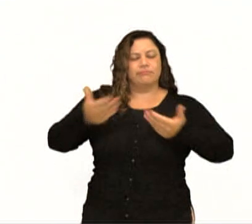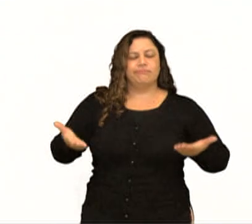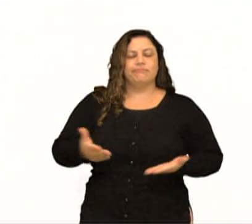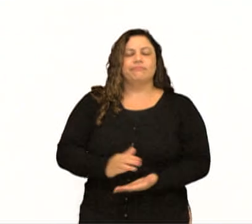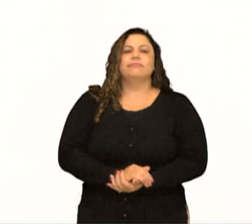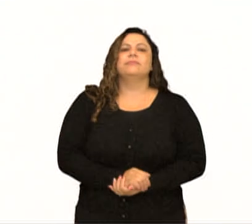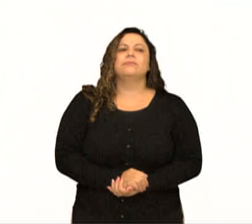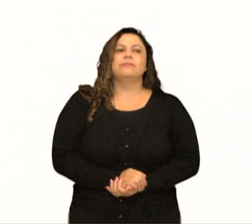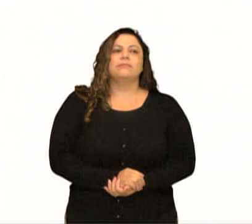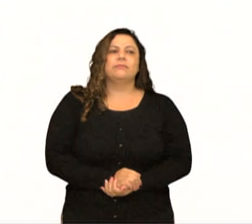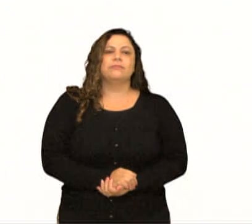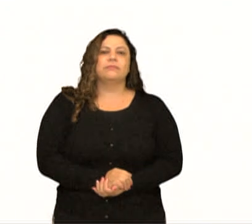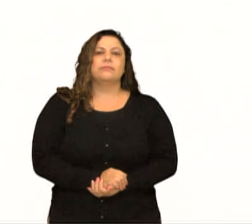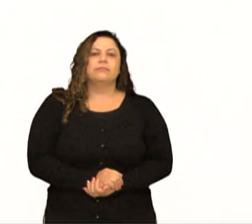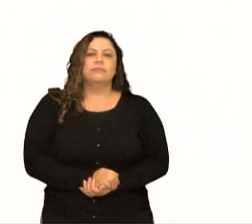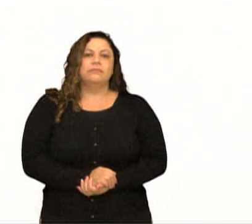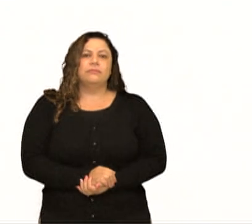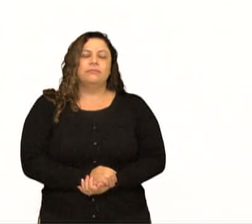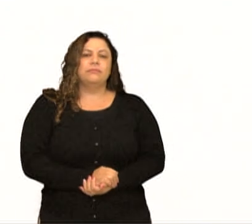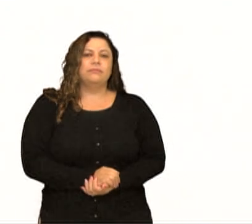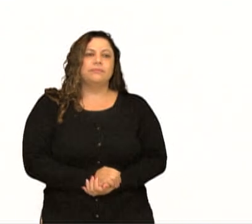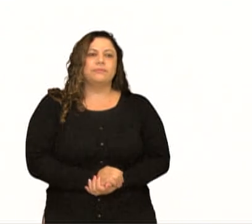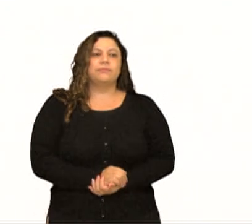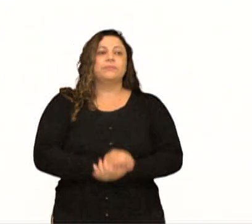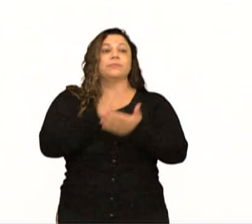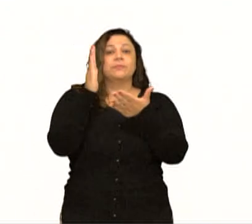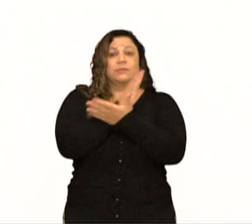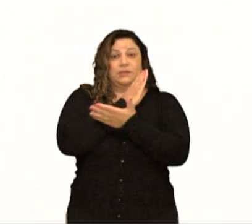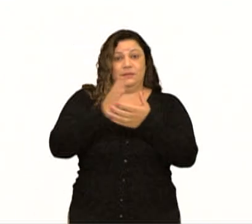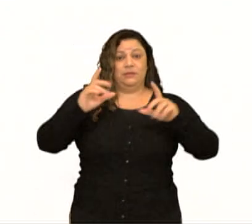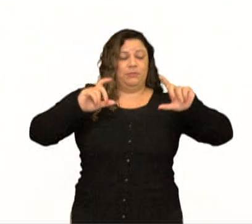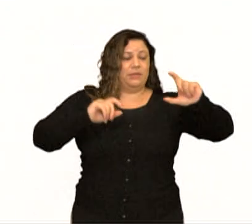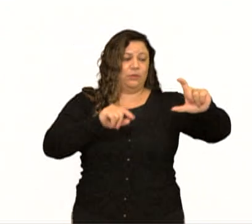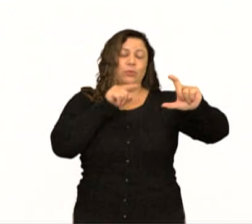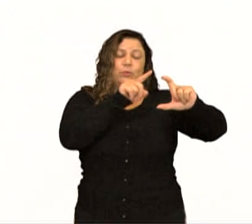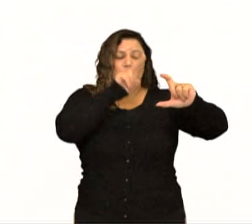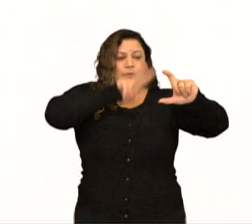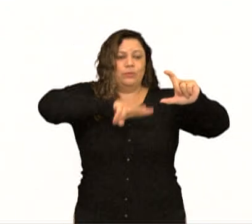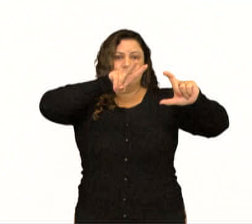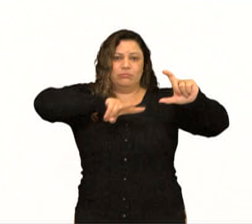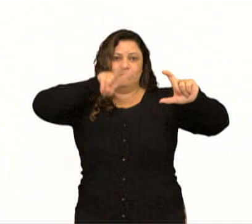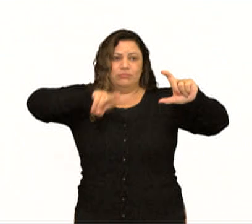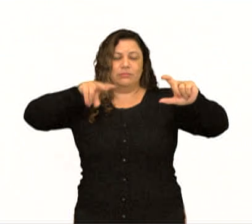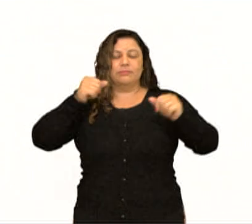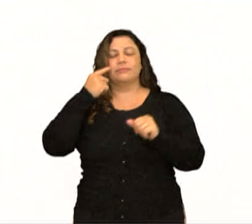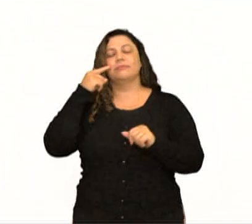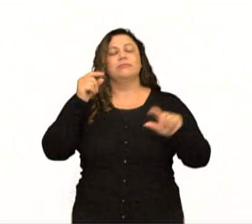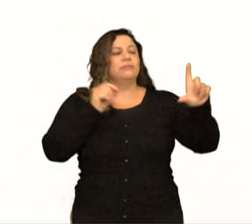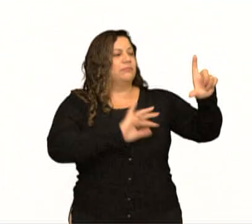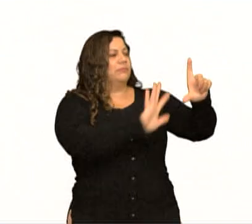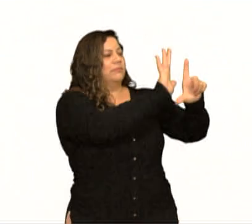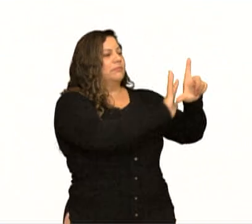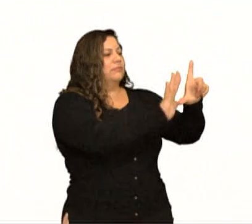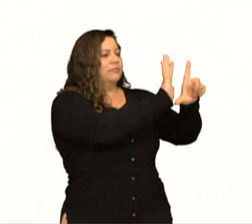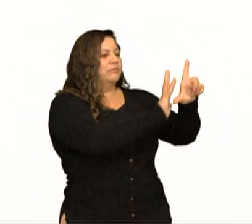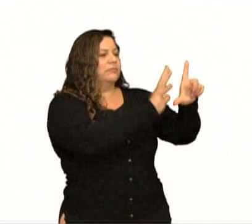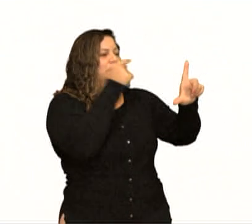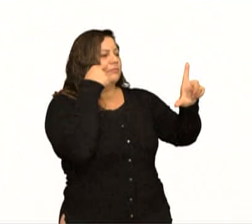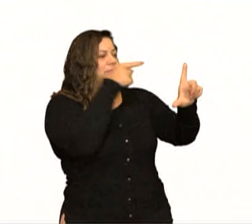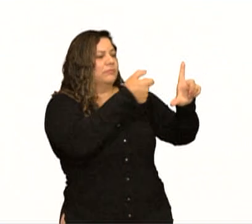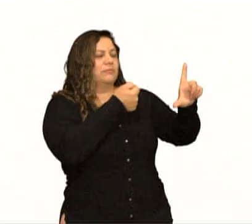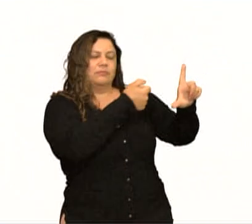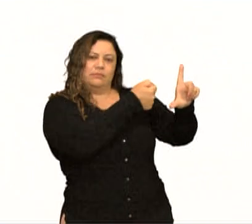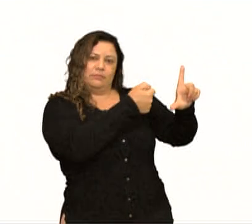tá? Aqui eu separei um textozinho, você pode mirar ali a sua câmera e